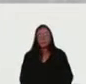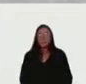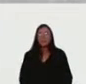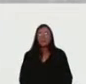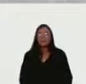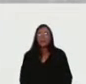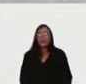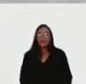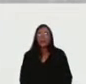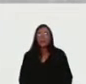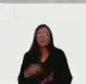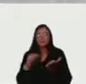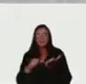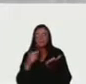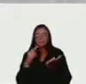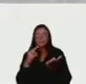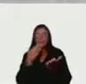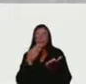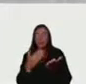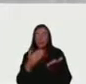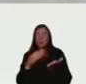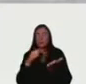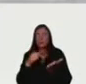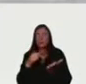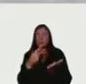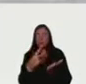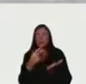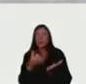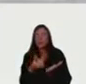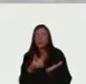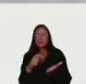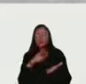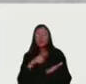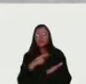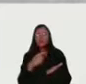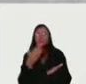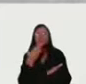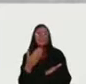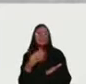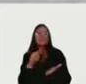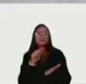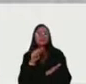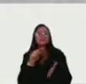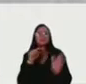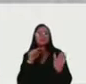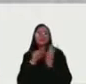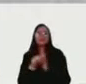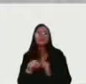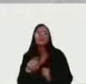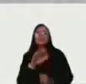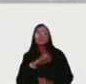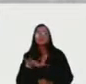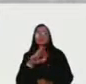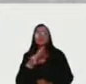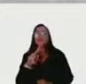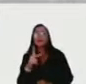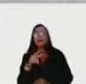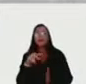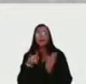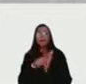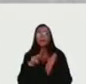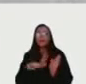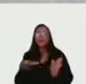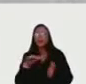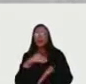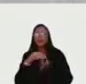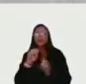requerimento 726, em que a gente faz o questionamento sobre recursos humanos na área da educação, nós estamos questionando porque nós